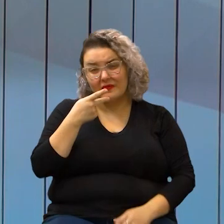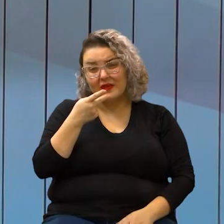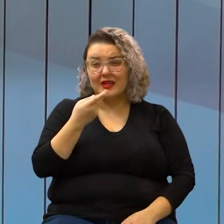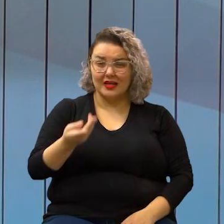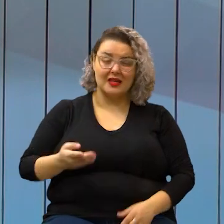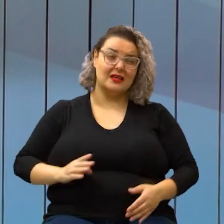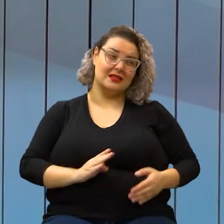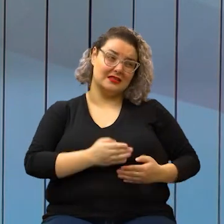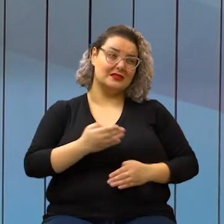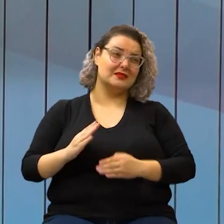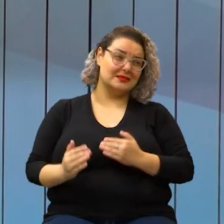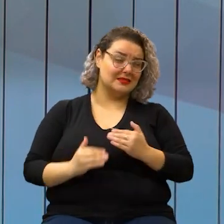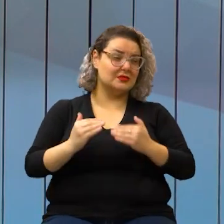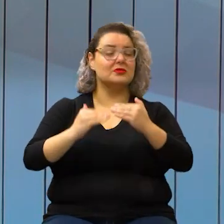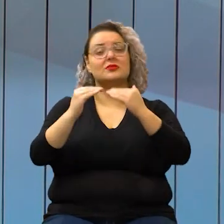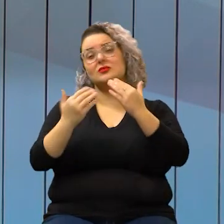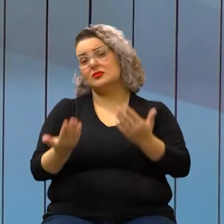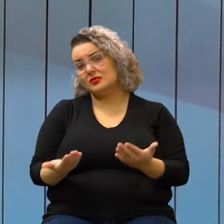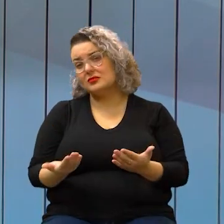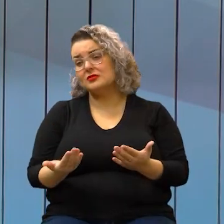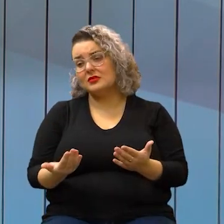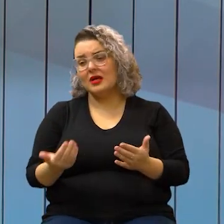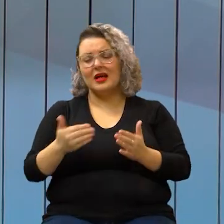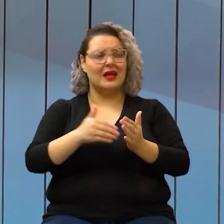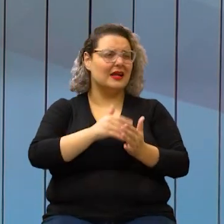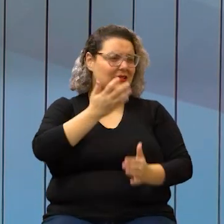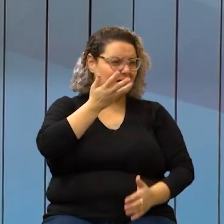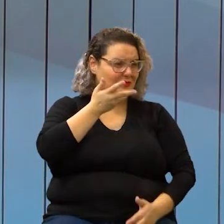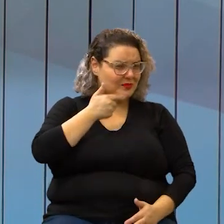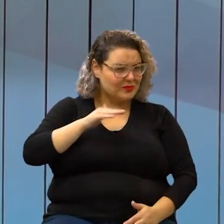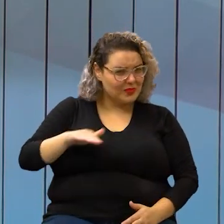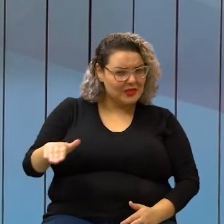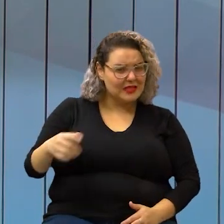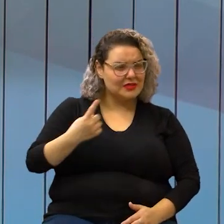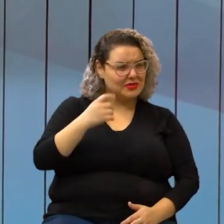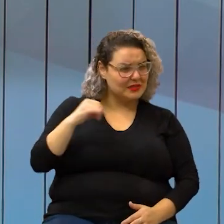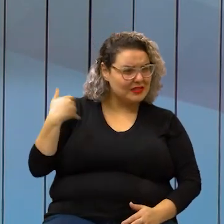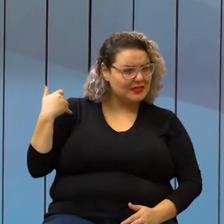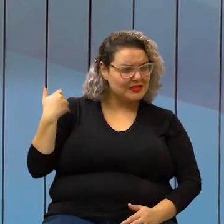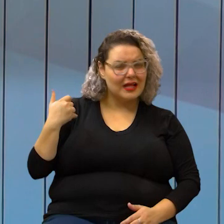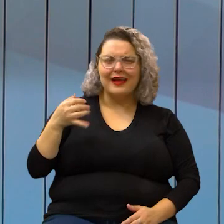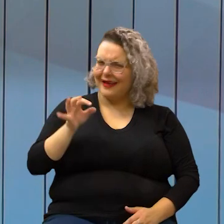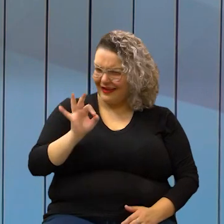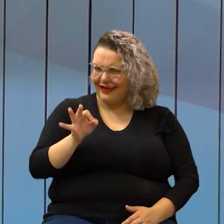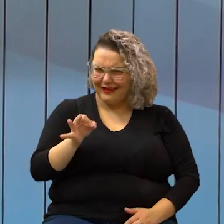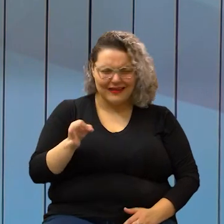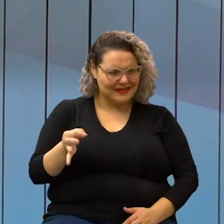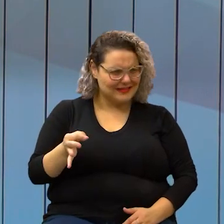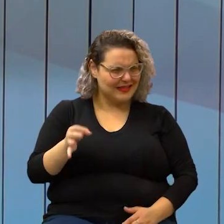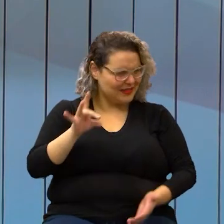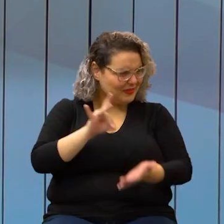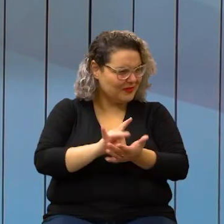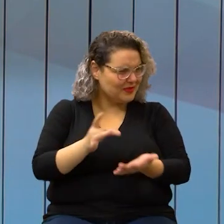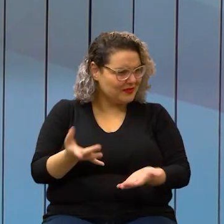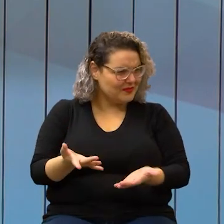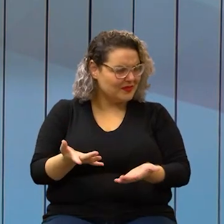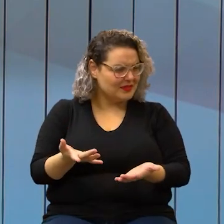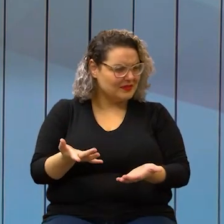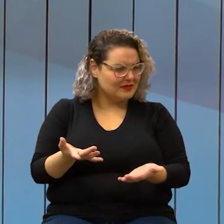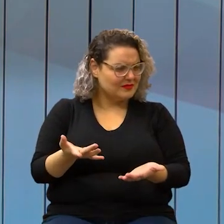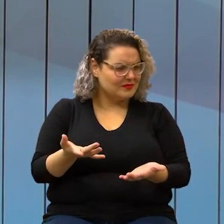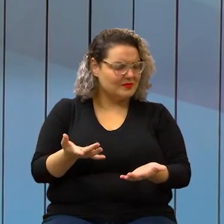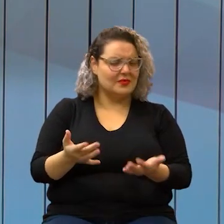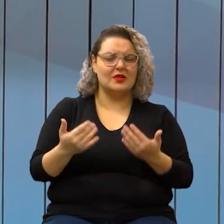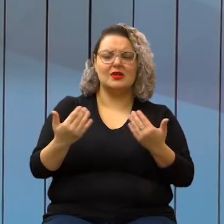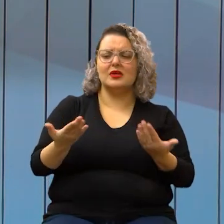Costuma-se dizer que essa bactéria ela pode se desenvolver até em uma criança de 10 anos de idade. Isso é mesmo